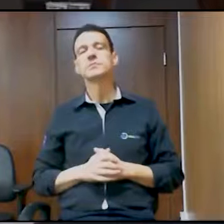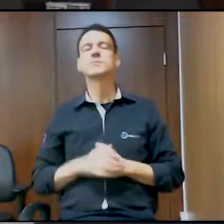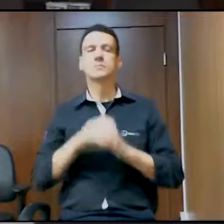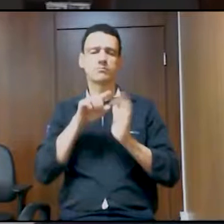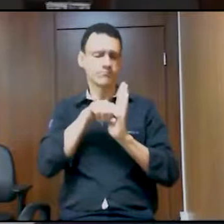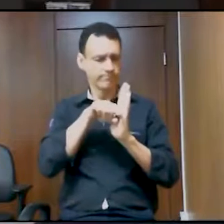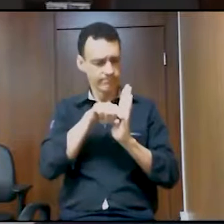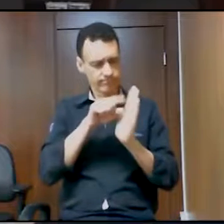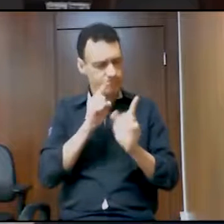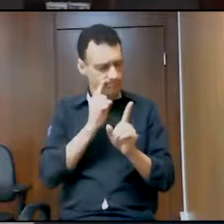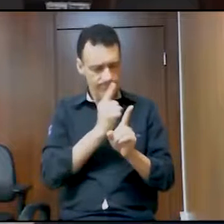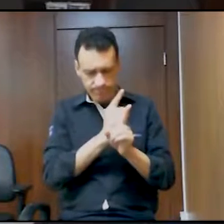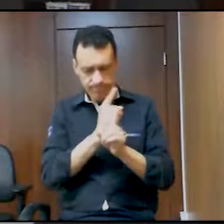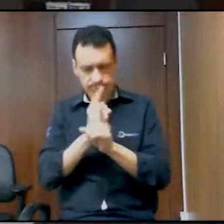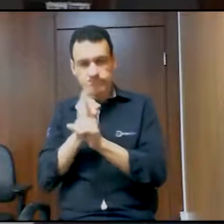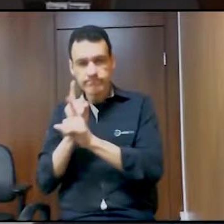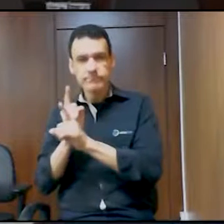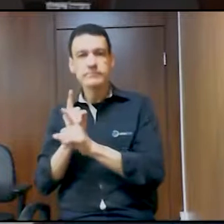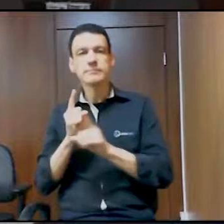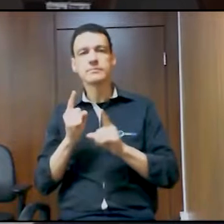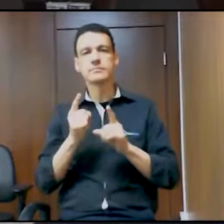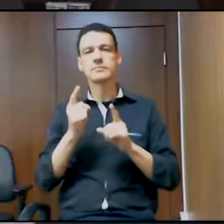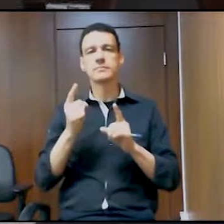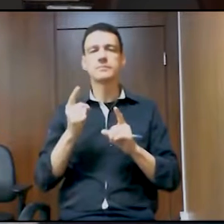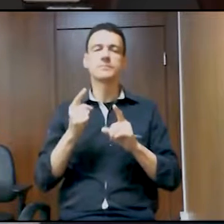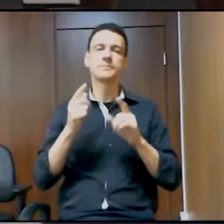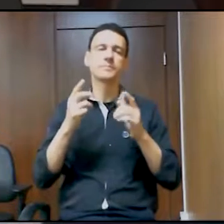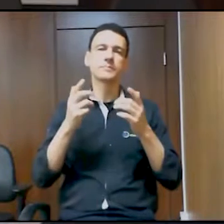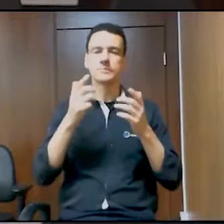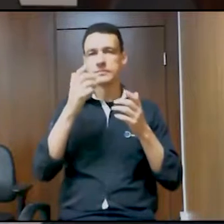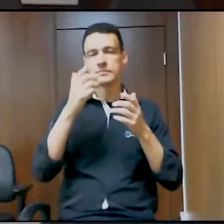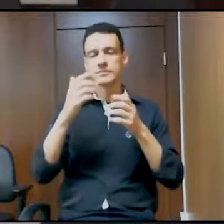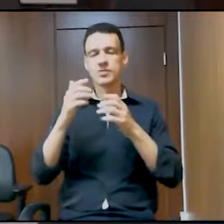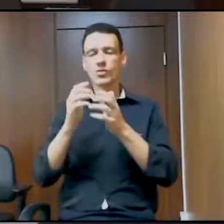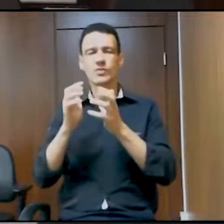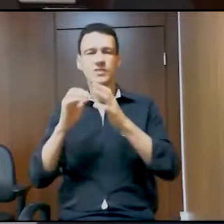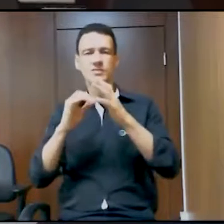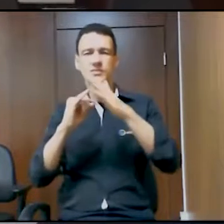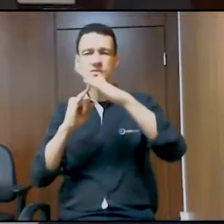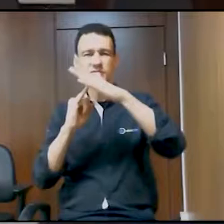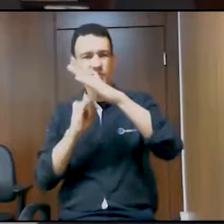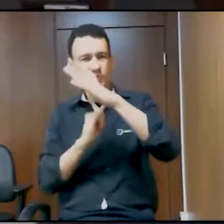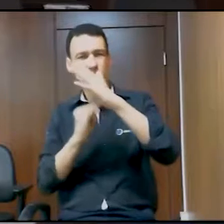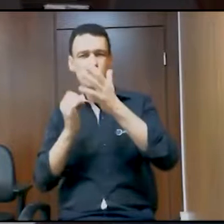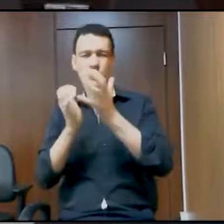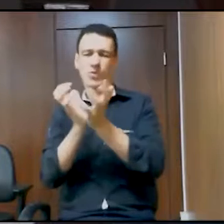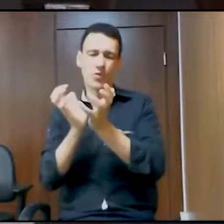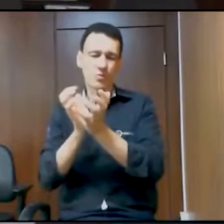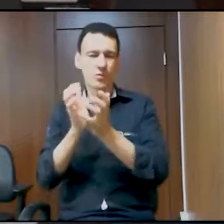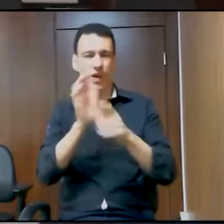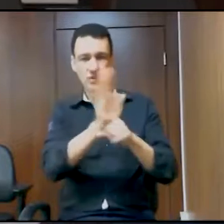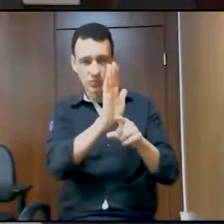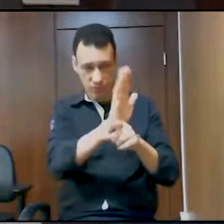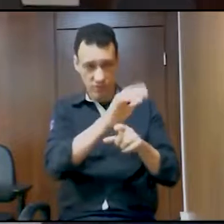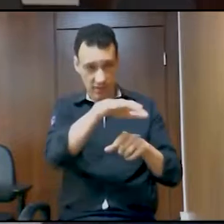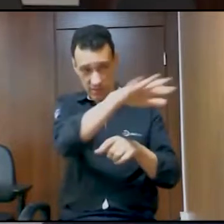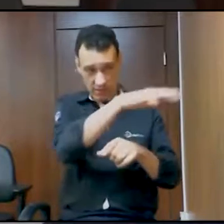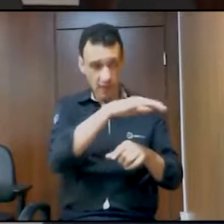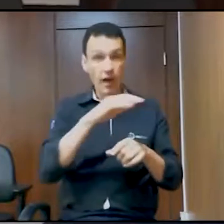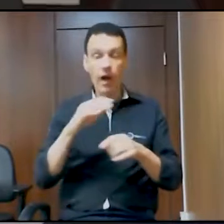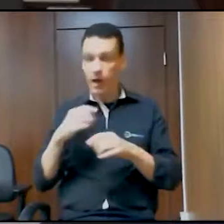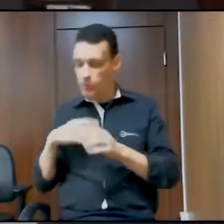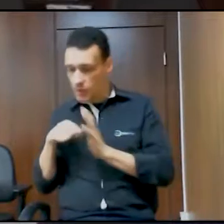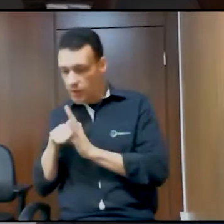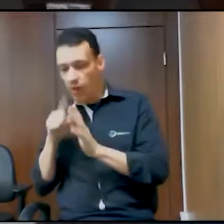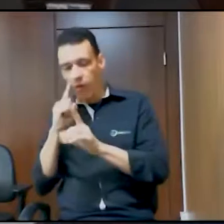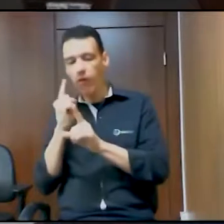as comunidades eclesiais de base que trabalhavam com essa população e outras entidades que trabalhavam com essa população já tentavam desmistificar, que